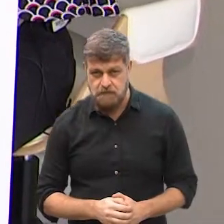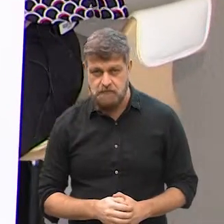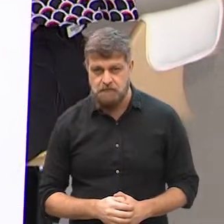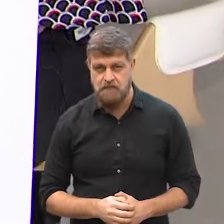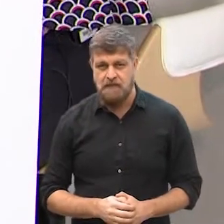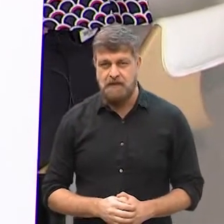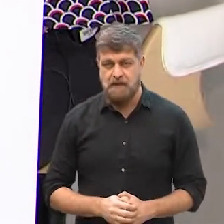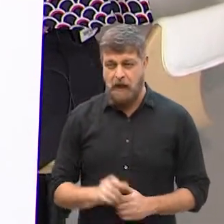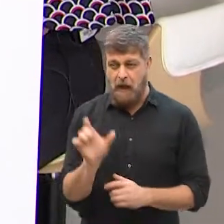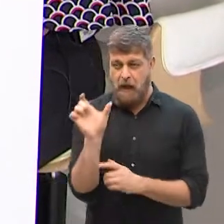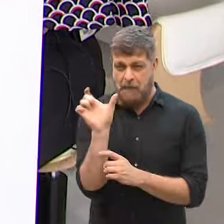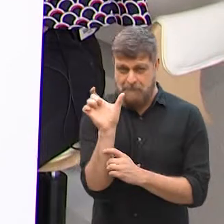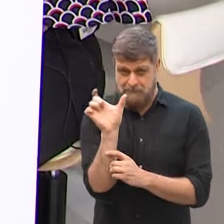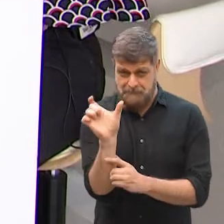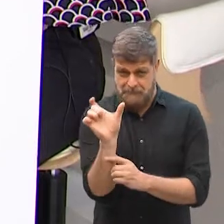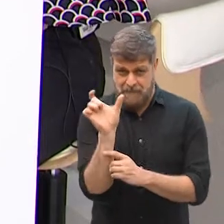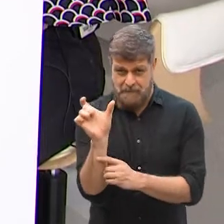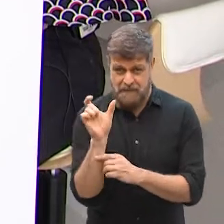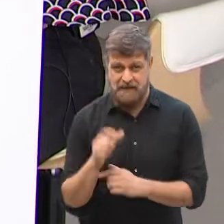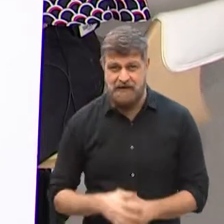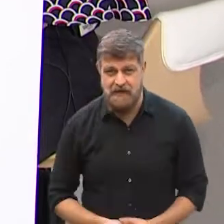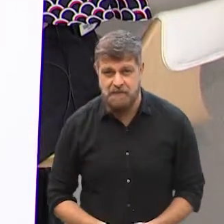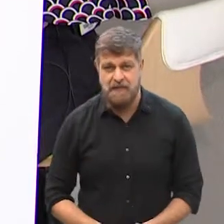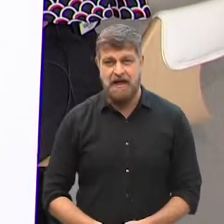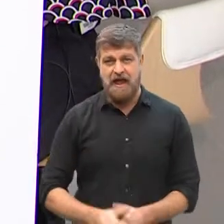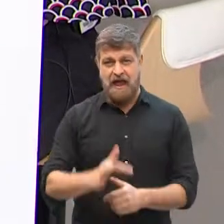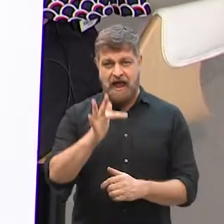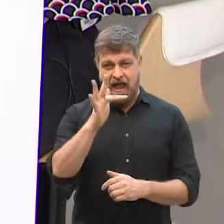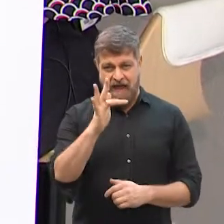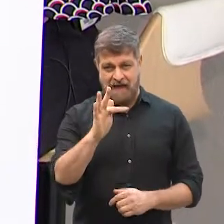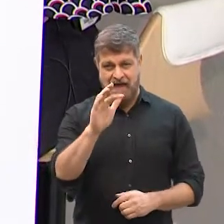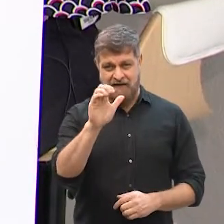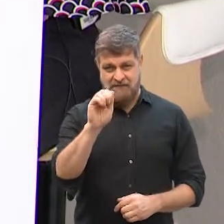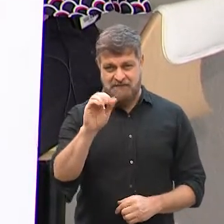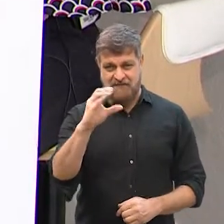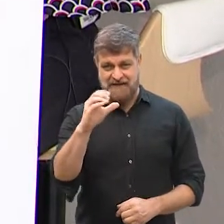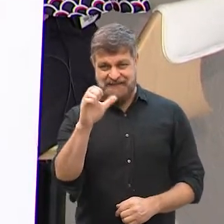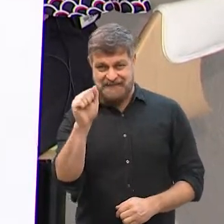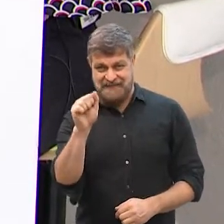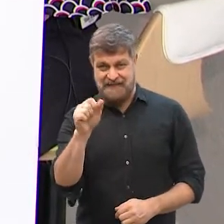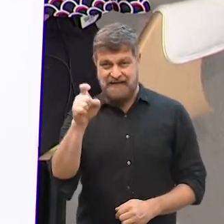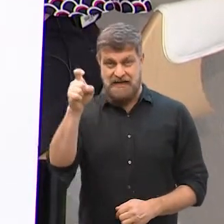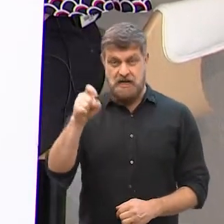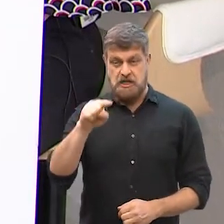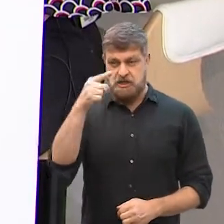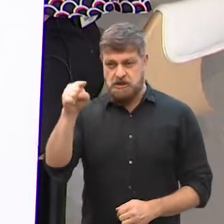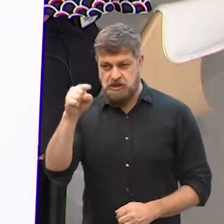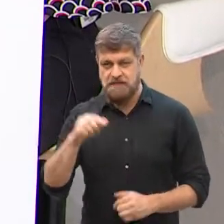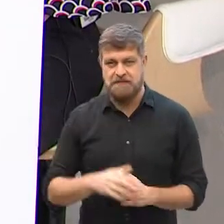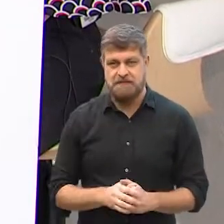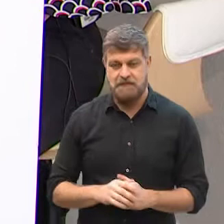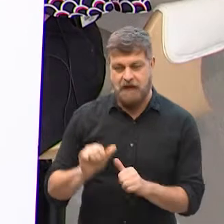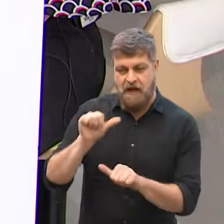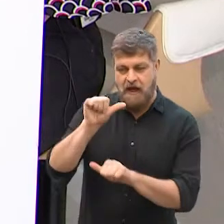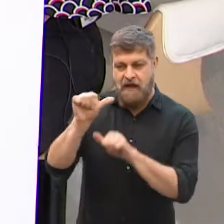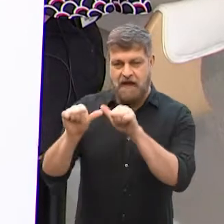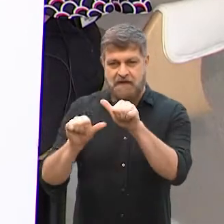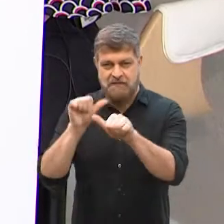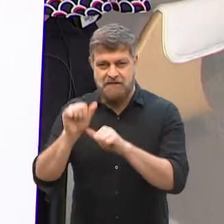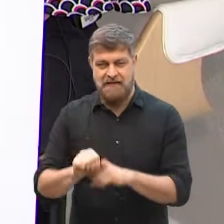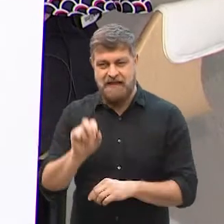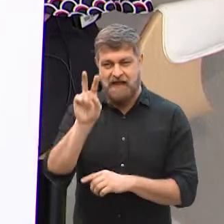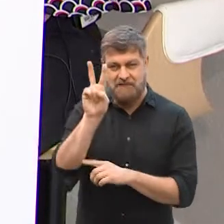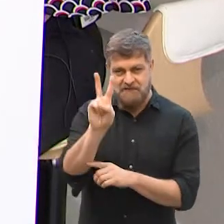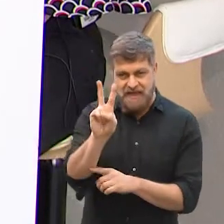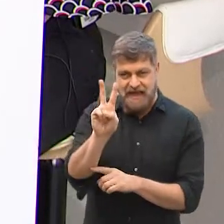Façachã. Façachã, Façachã, façachã, façachã, façachã, façachã. Agora vazajã,